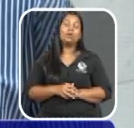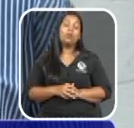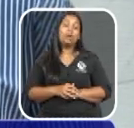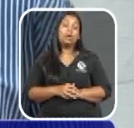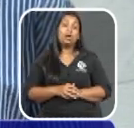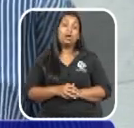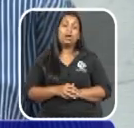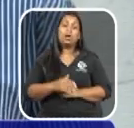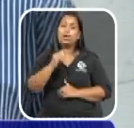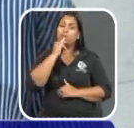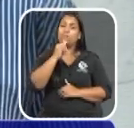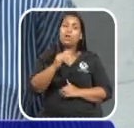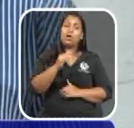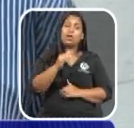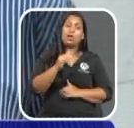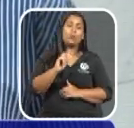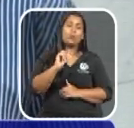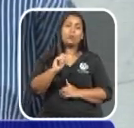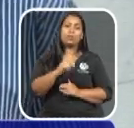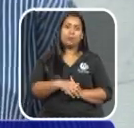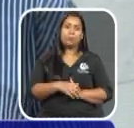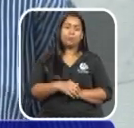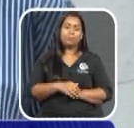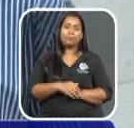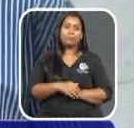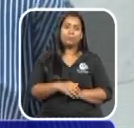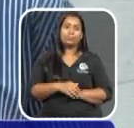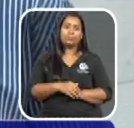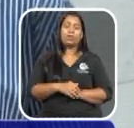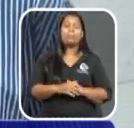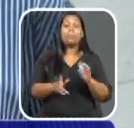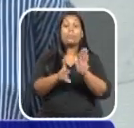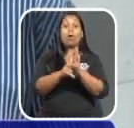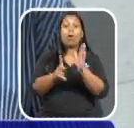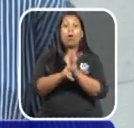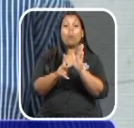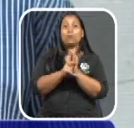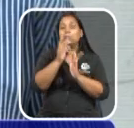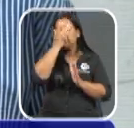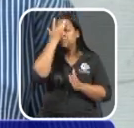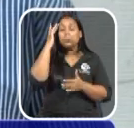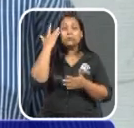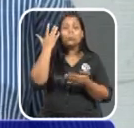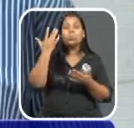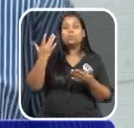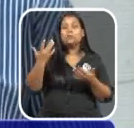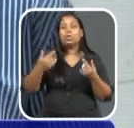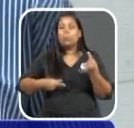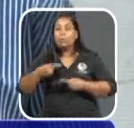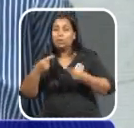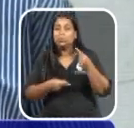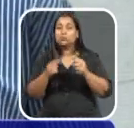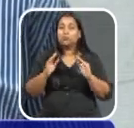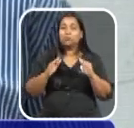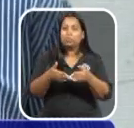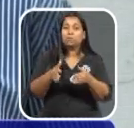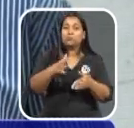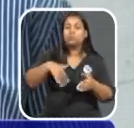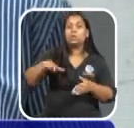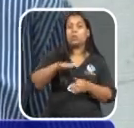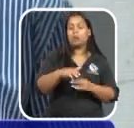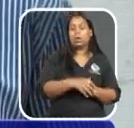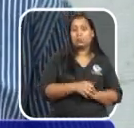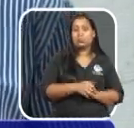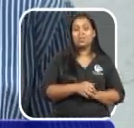ele aduz que cabe aos agentes políticos, né, voltado às políticas